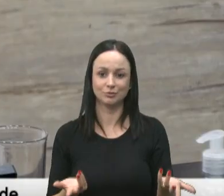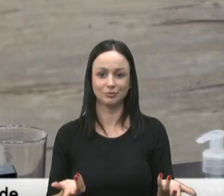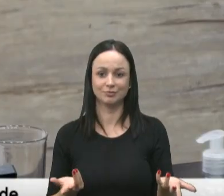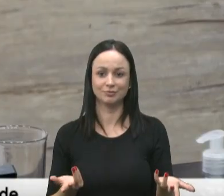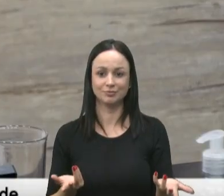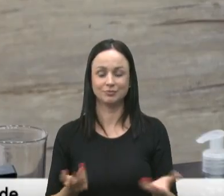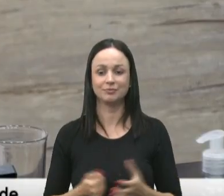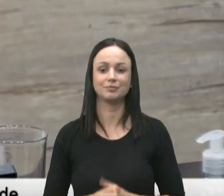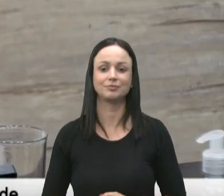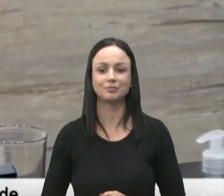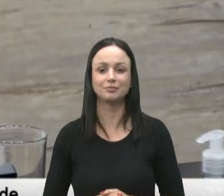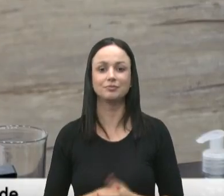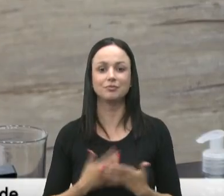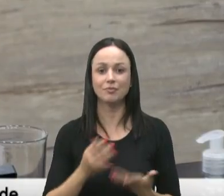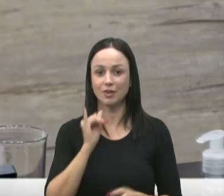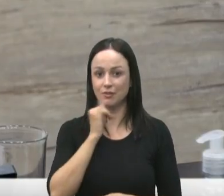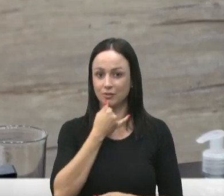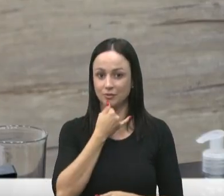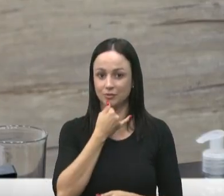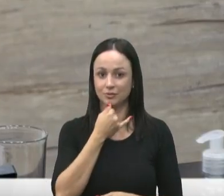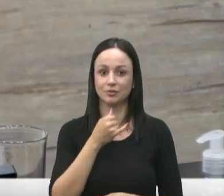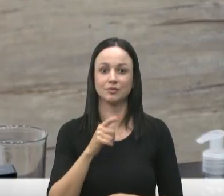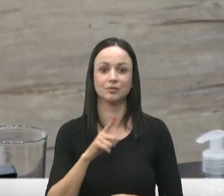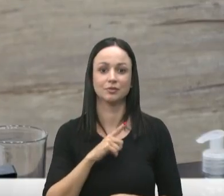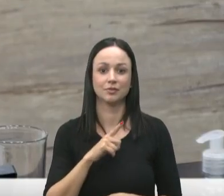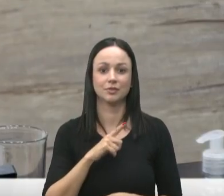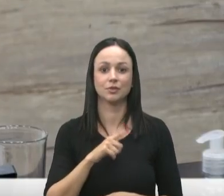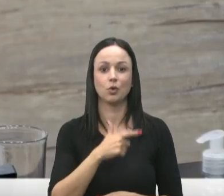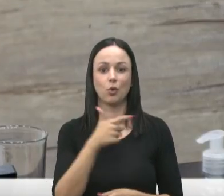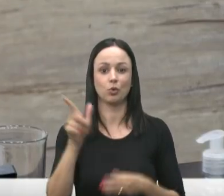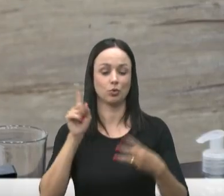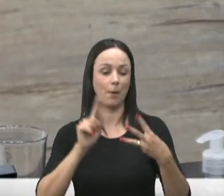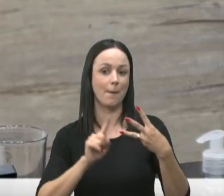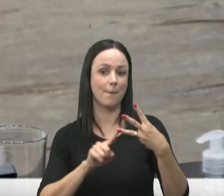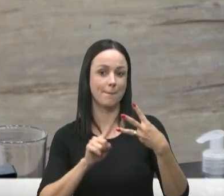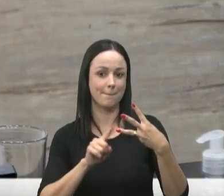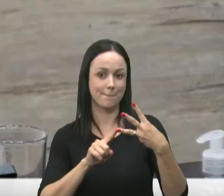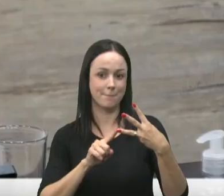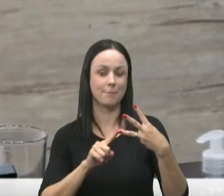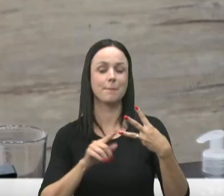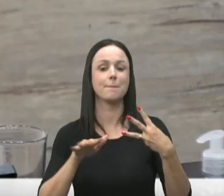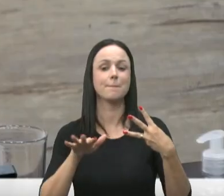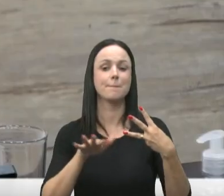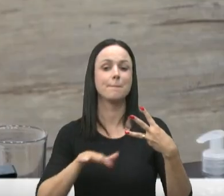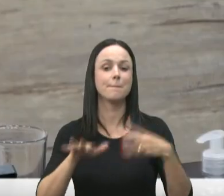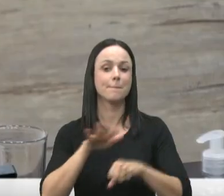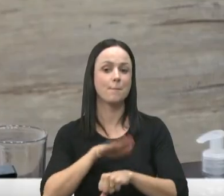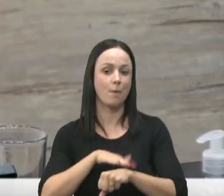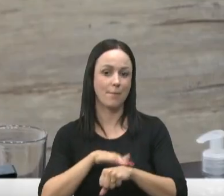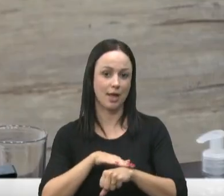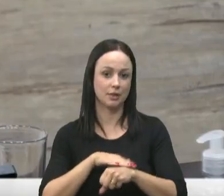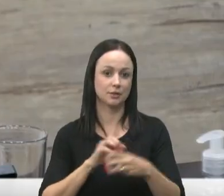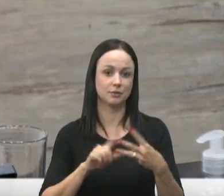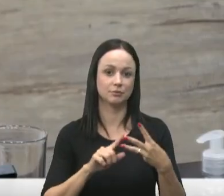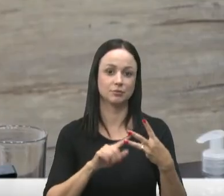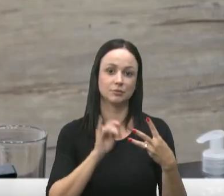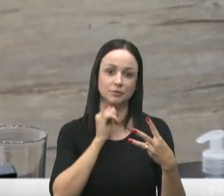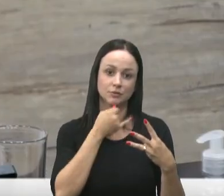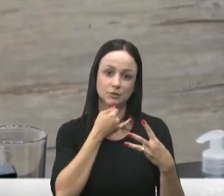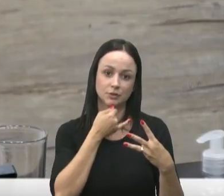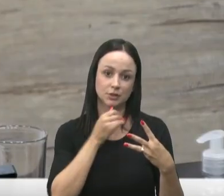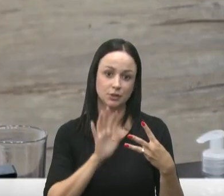Infelizmente, nós temos ainda um terceiro momento. E eu digo infelizmente porque é uma situação